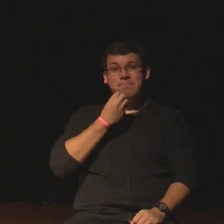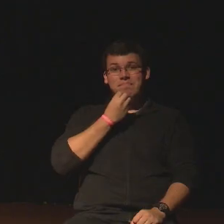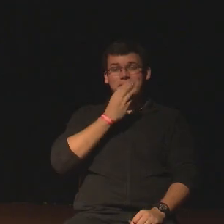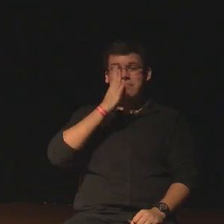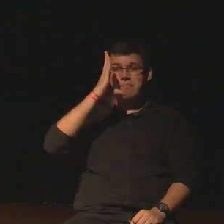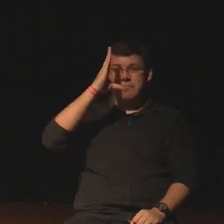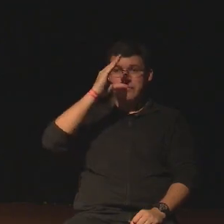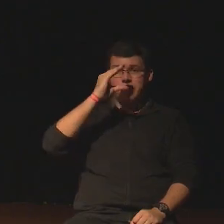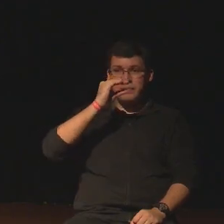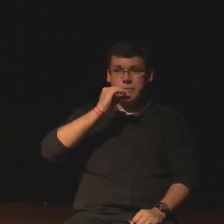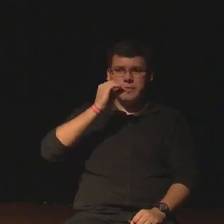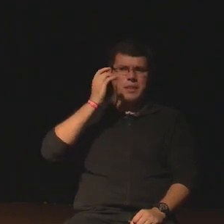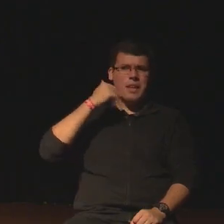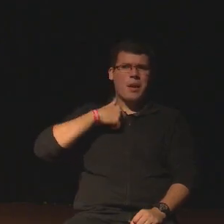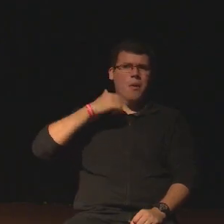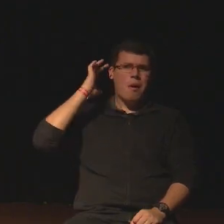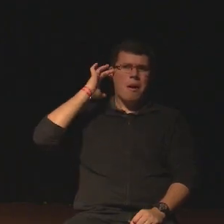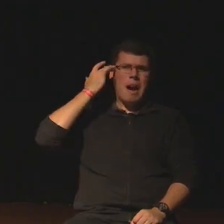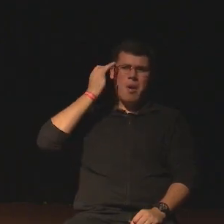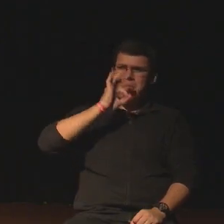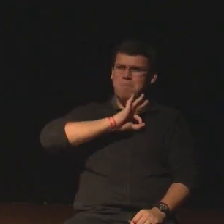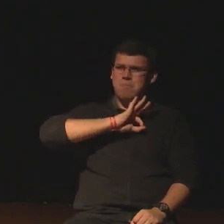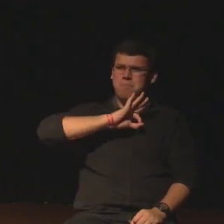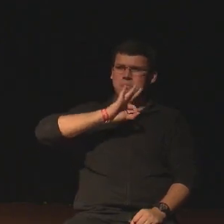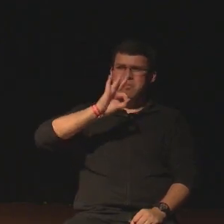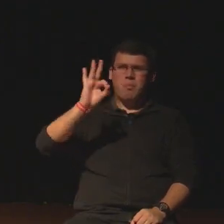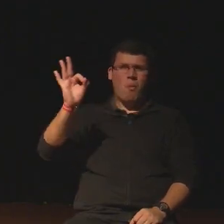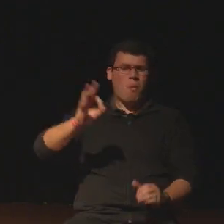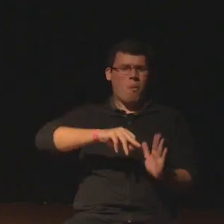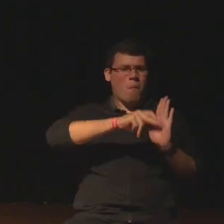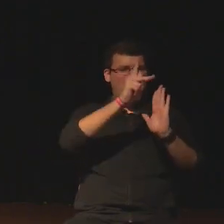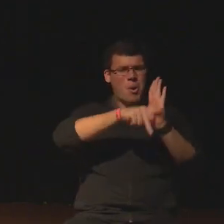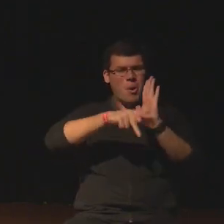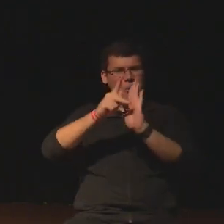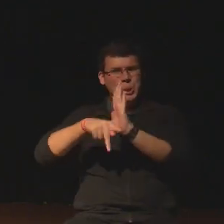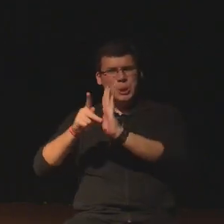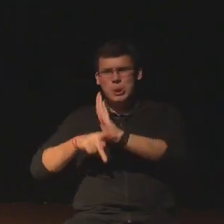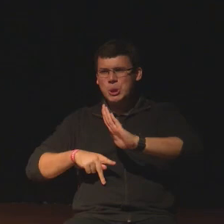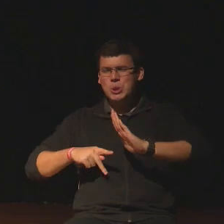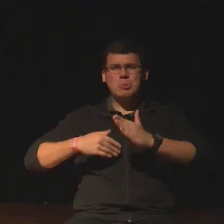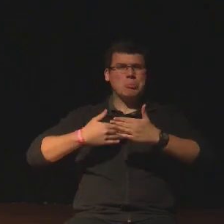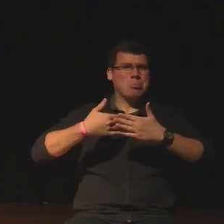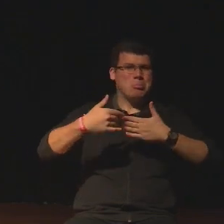Eu acho ótimo qualquer projeto que facilite a vida